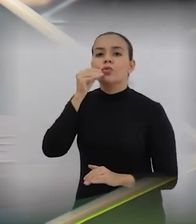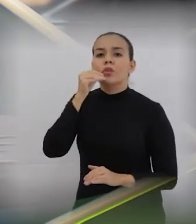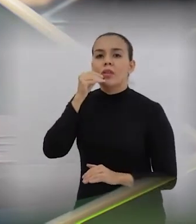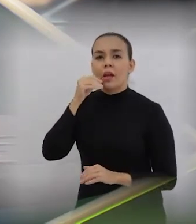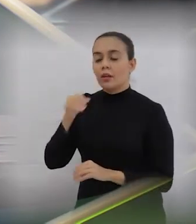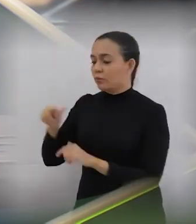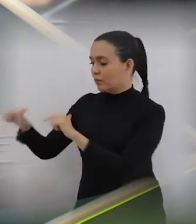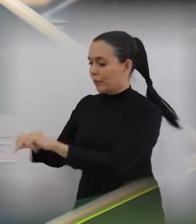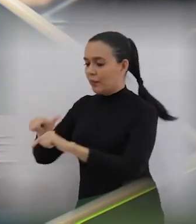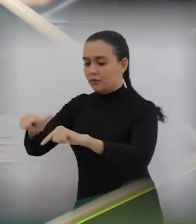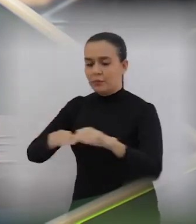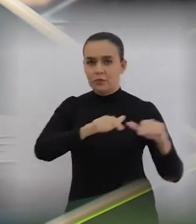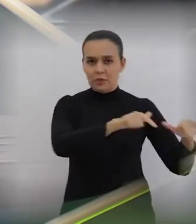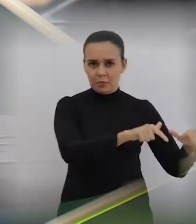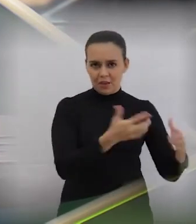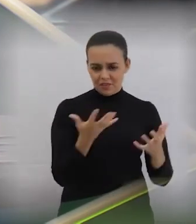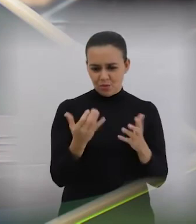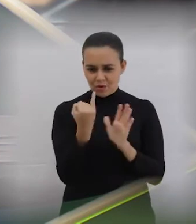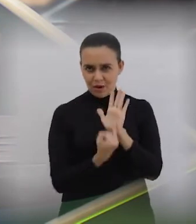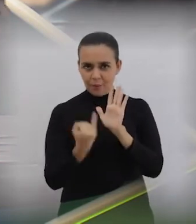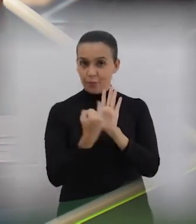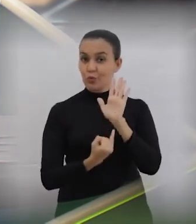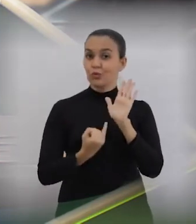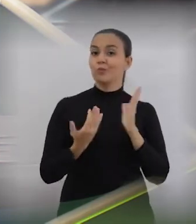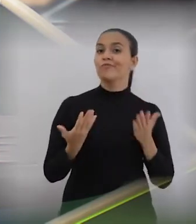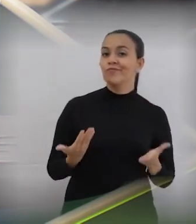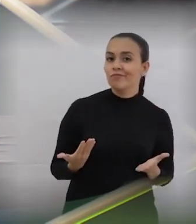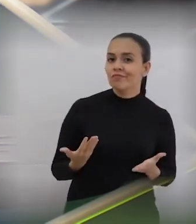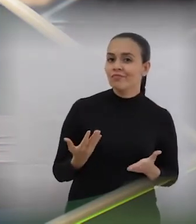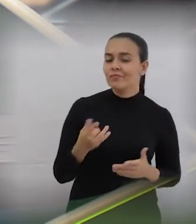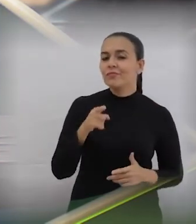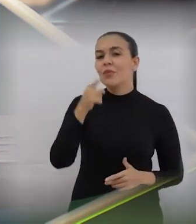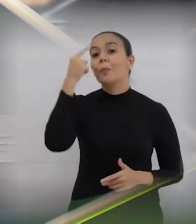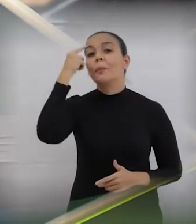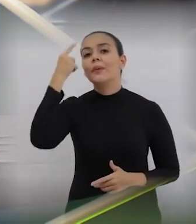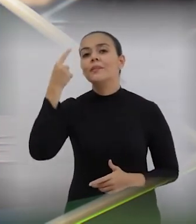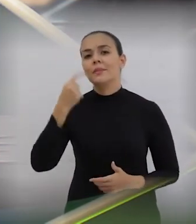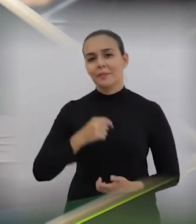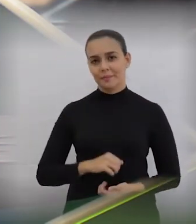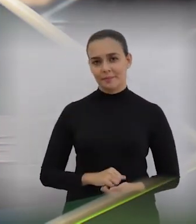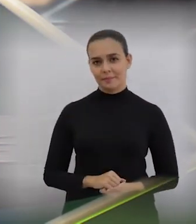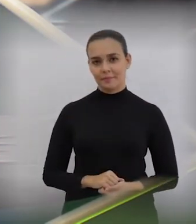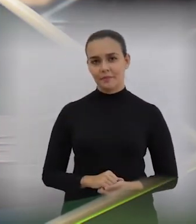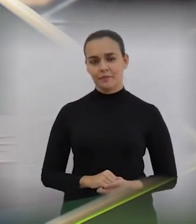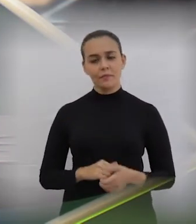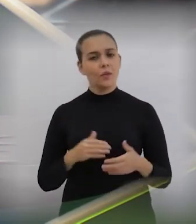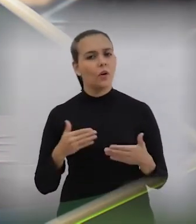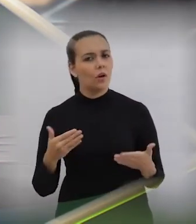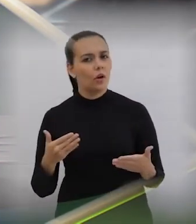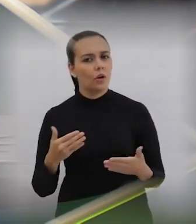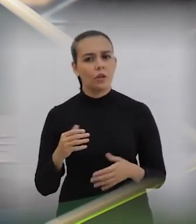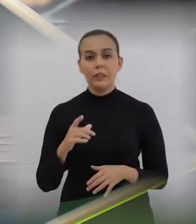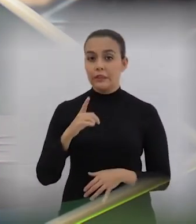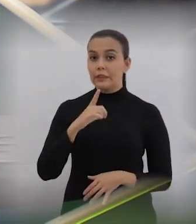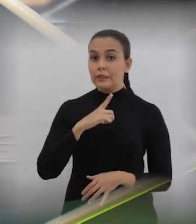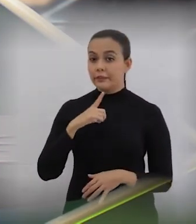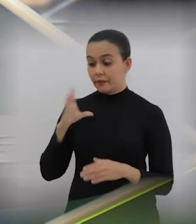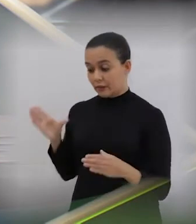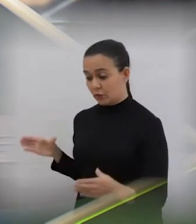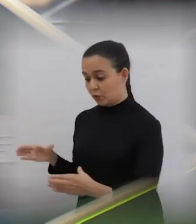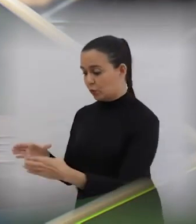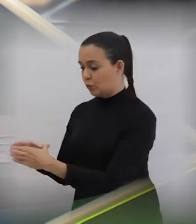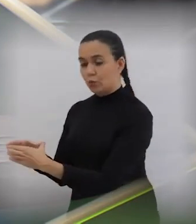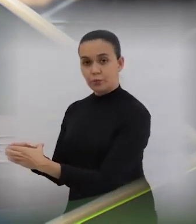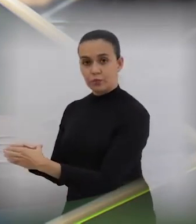que jamais terão emprego? Essa é a pensata que o Harari propõe. Ele diz, olha, haverá